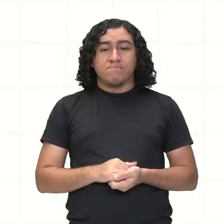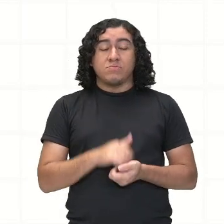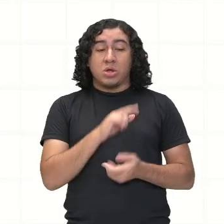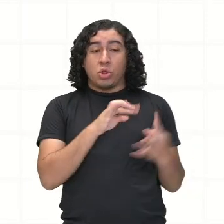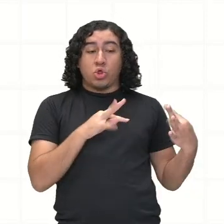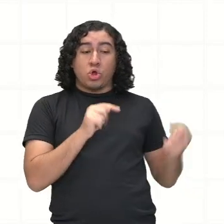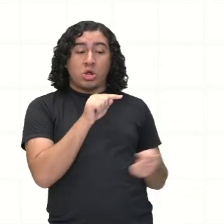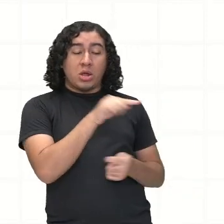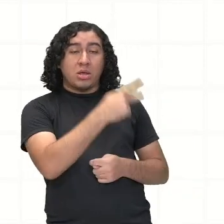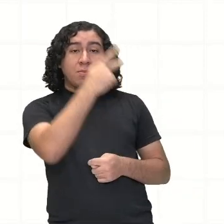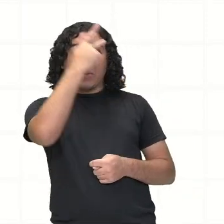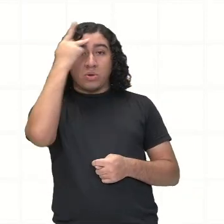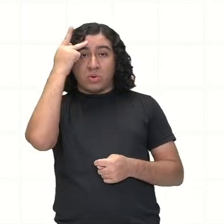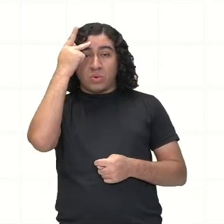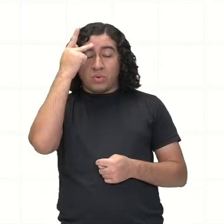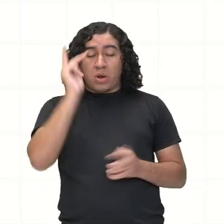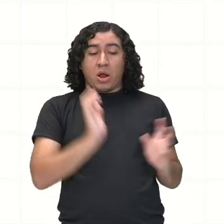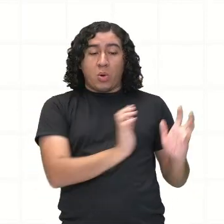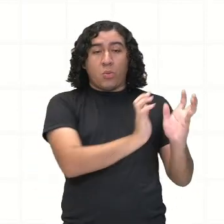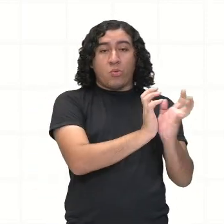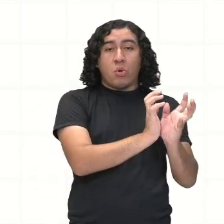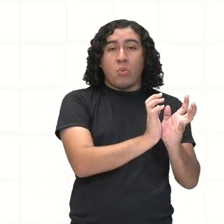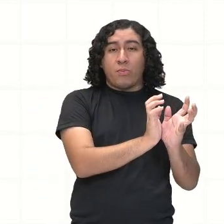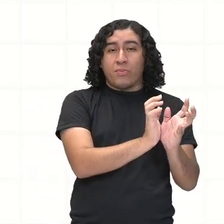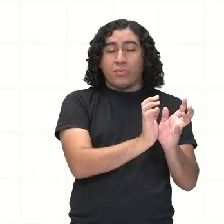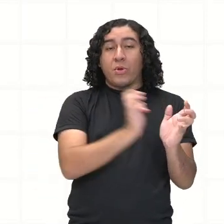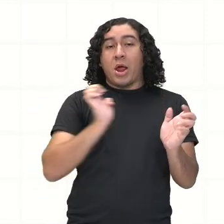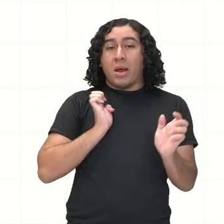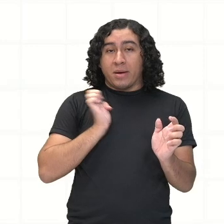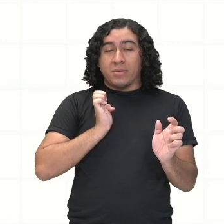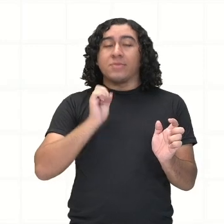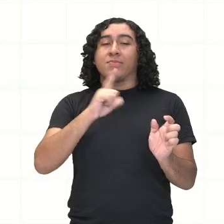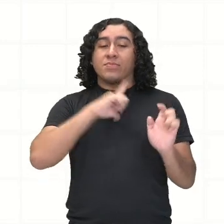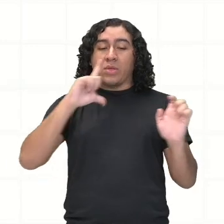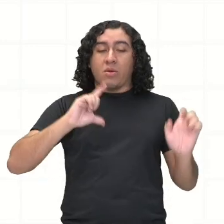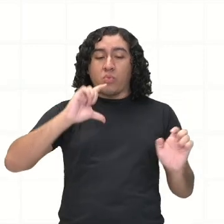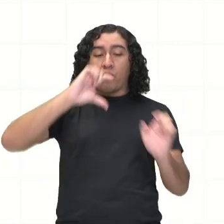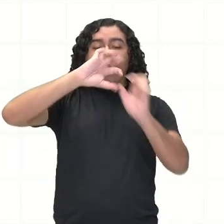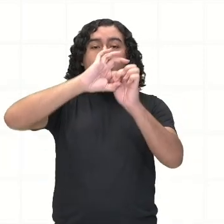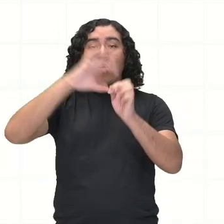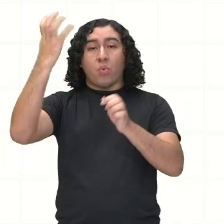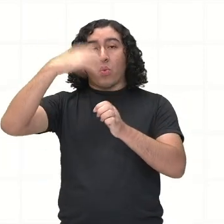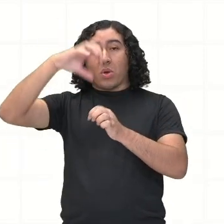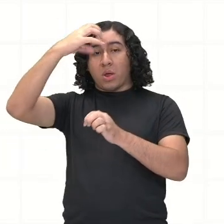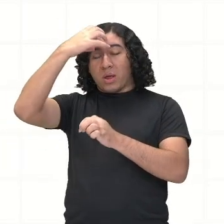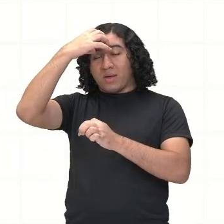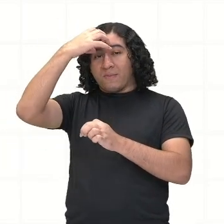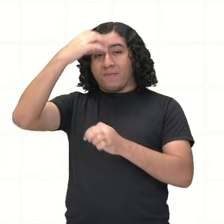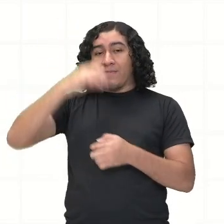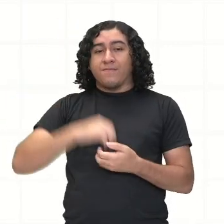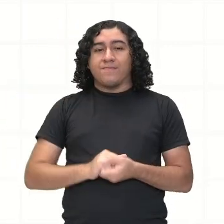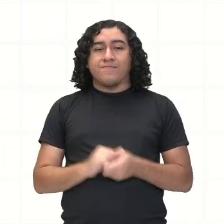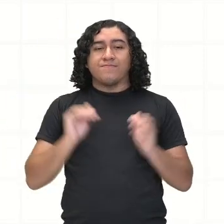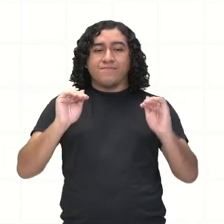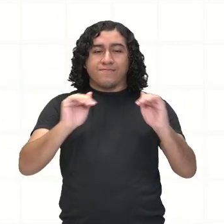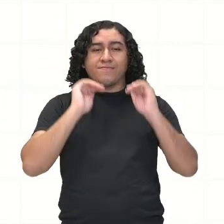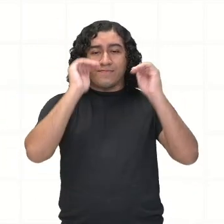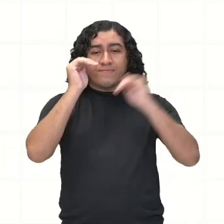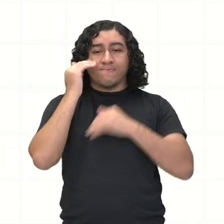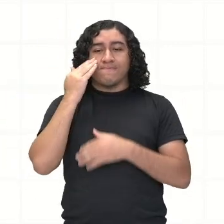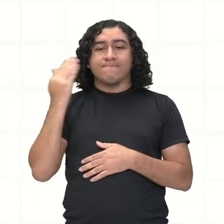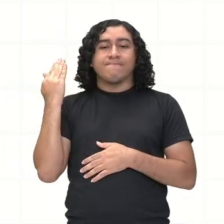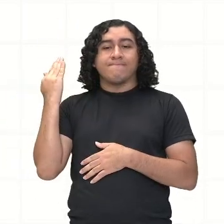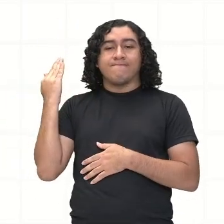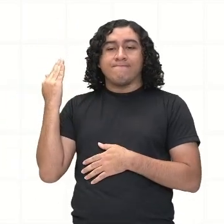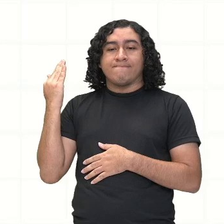inseridas na nobreza vão estar ali ligados ao rei, ao monarca, que está aqui em cima, ó. Estão vendo que ele está